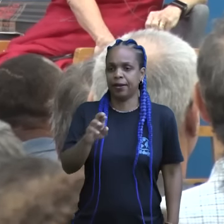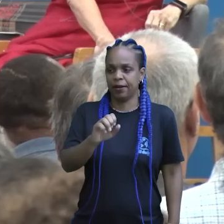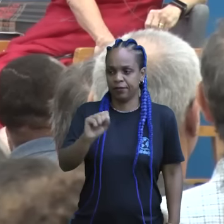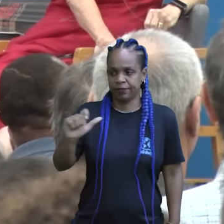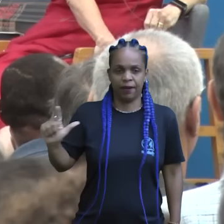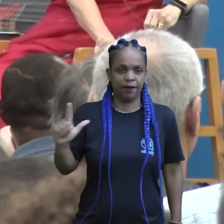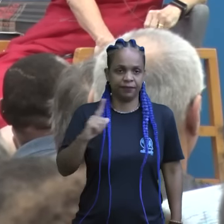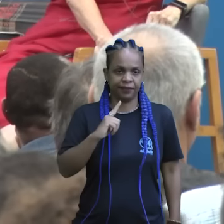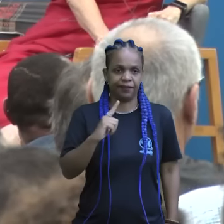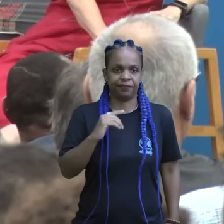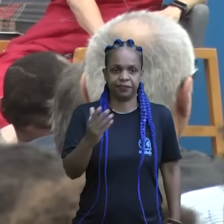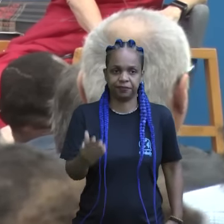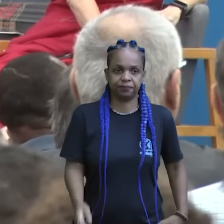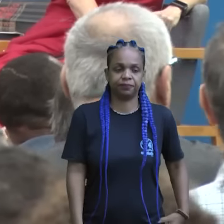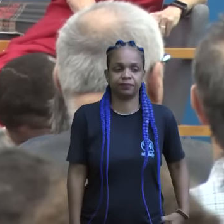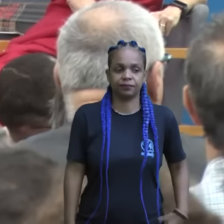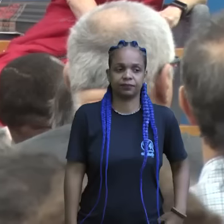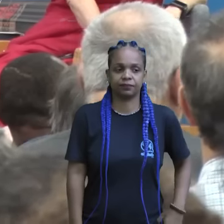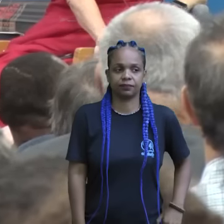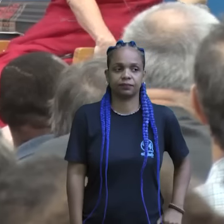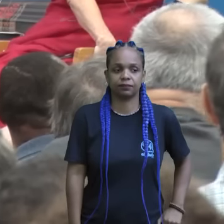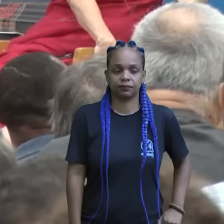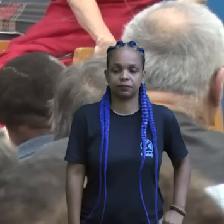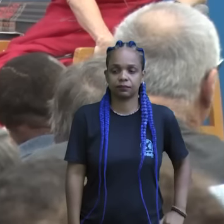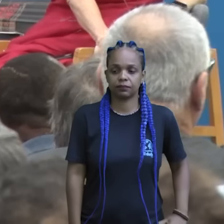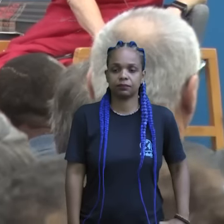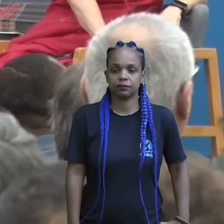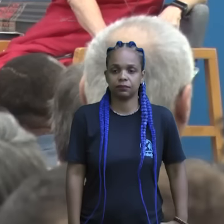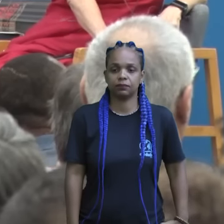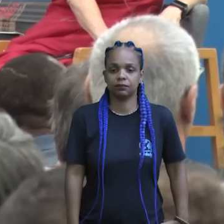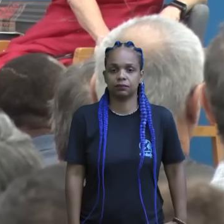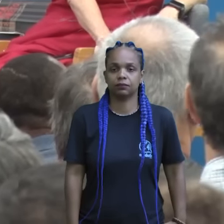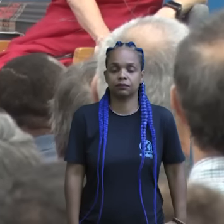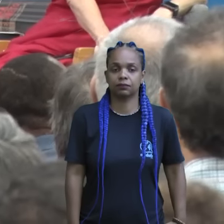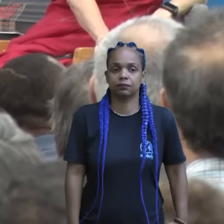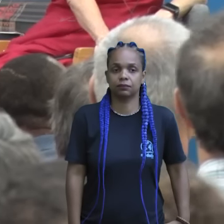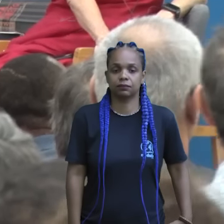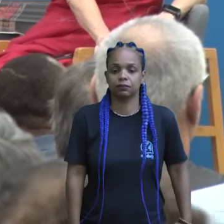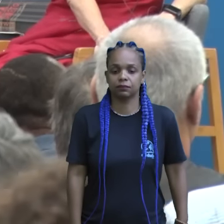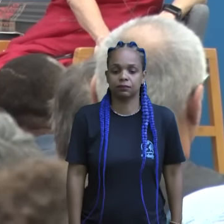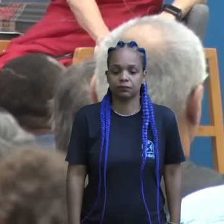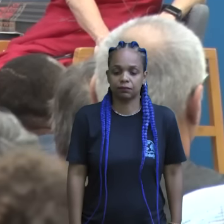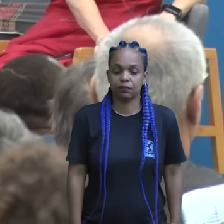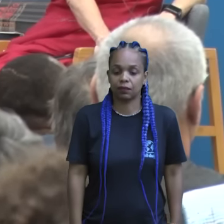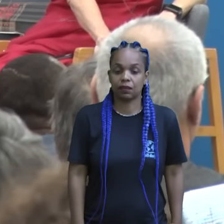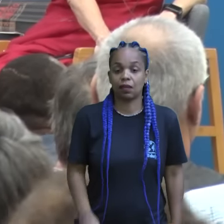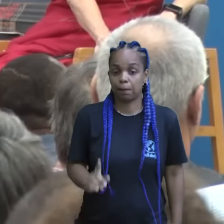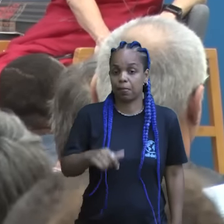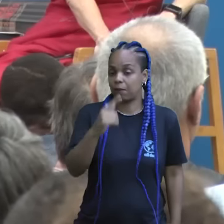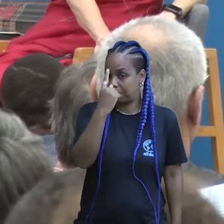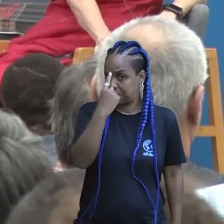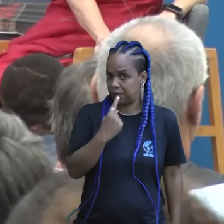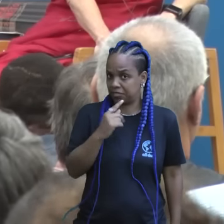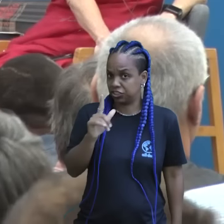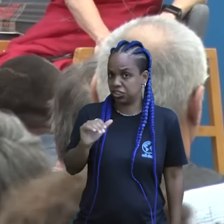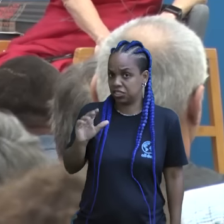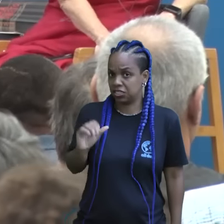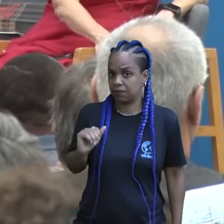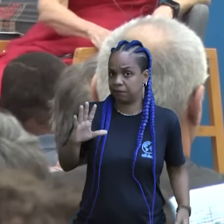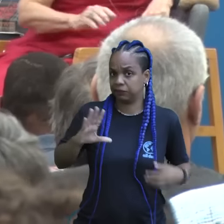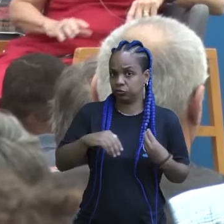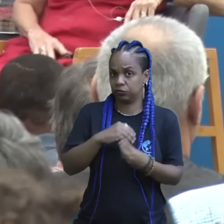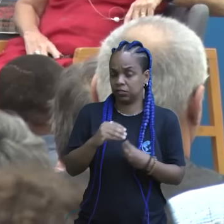imagem inventada, de novo o Lima misturando ficção e não ficção. Muita gente dizia: essa foi a casa do Lima. Não foi. Ele